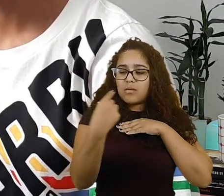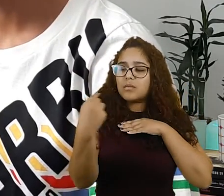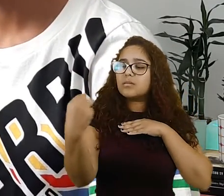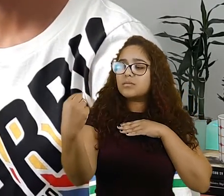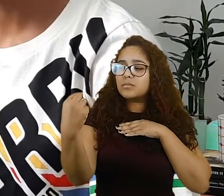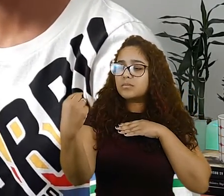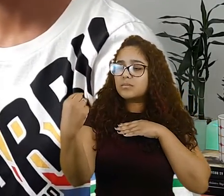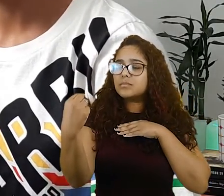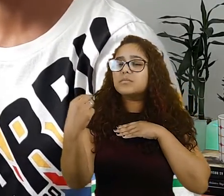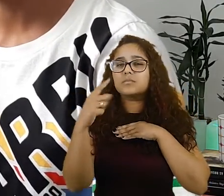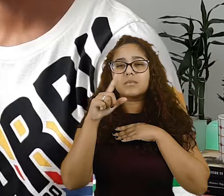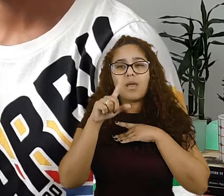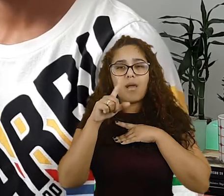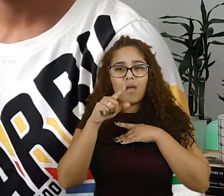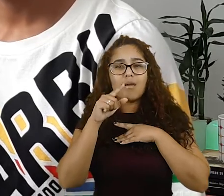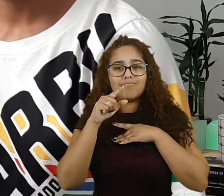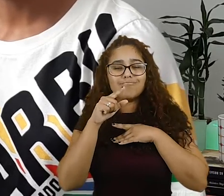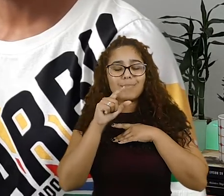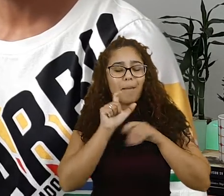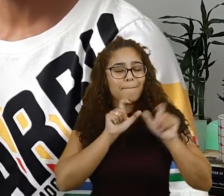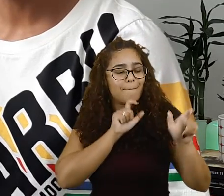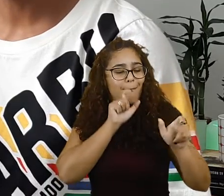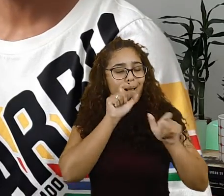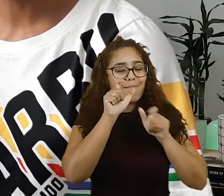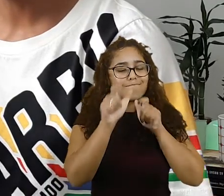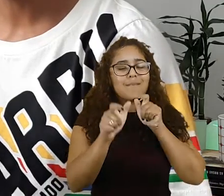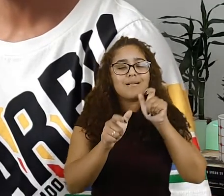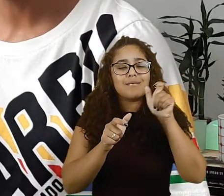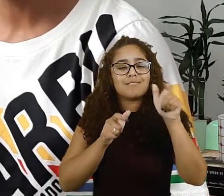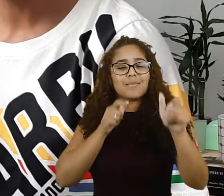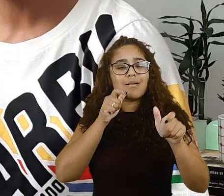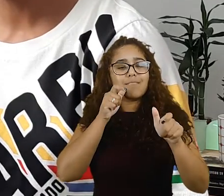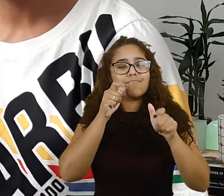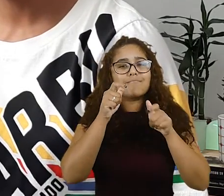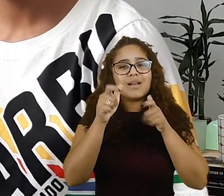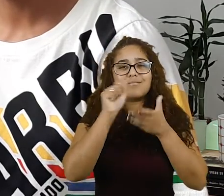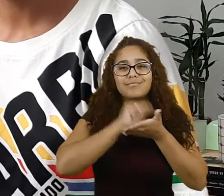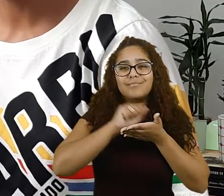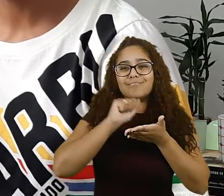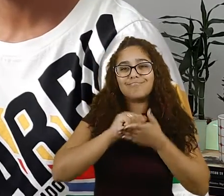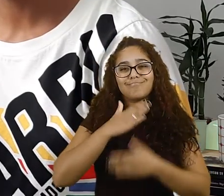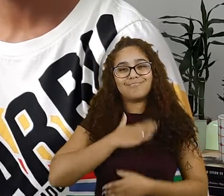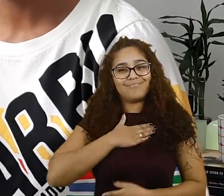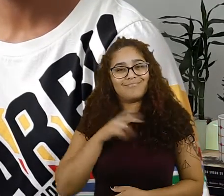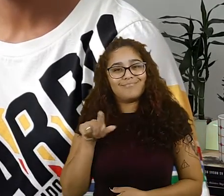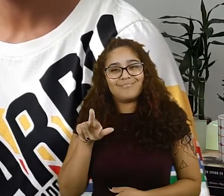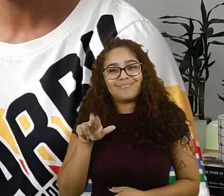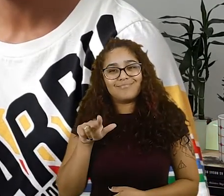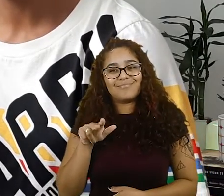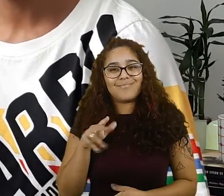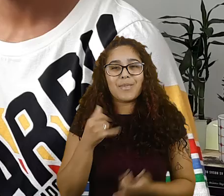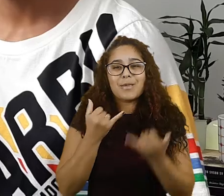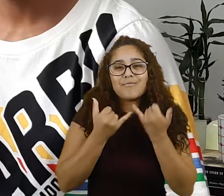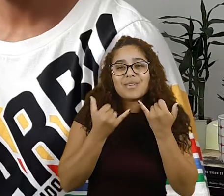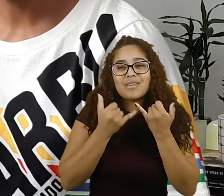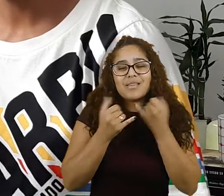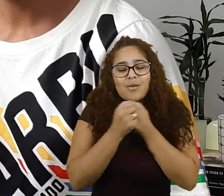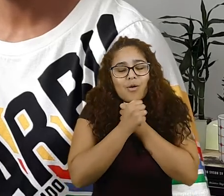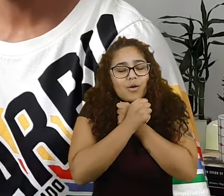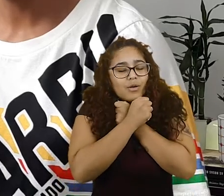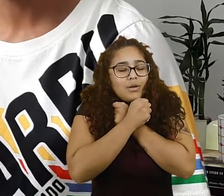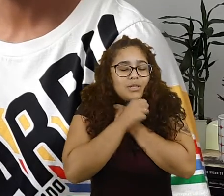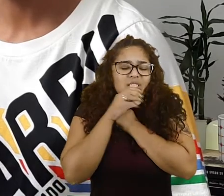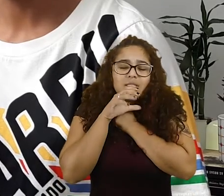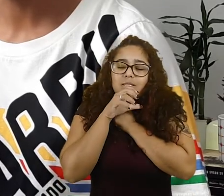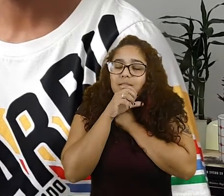entrar e sair. São as filosofias mais bonitas ditas pelos escritos da minha irmã. Algo